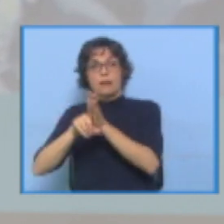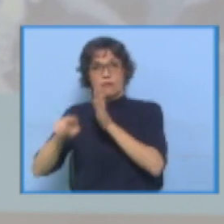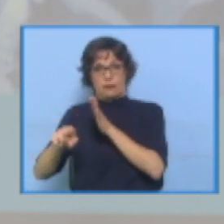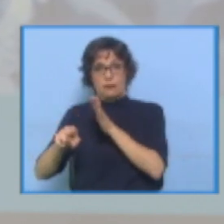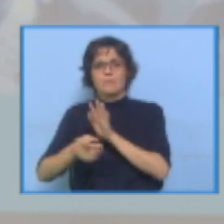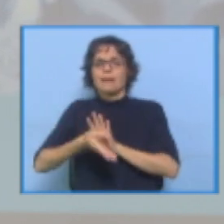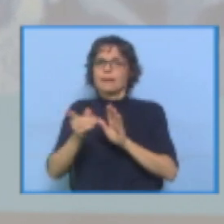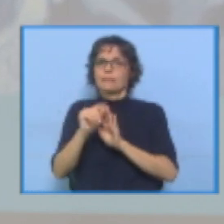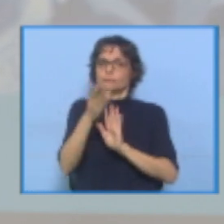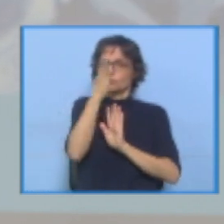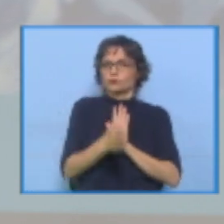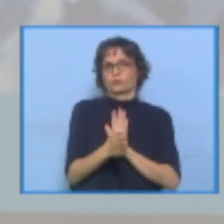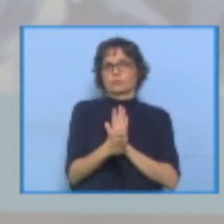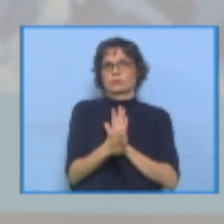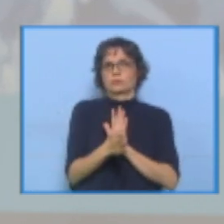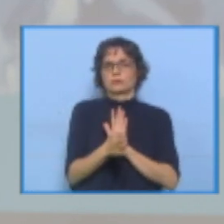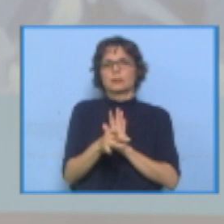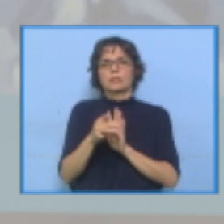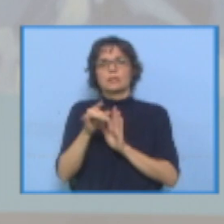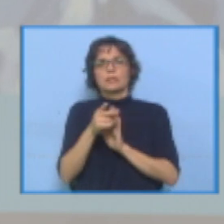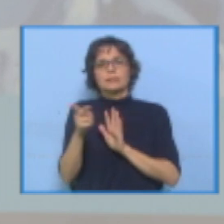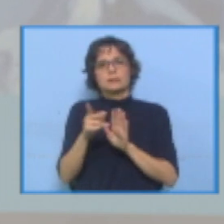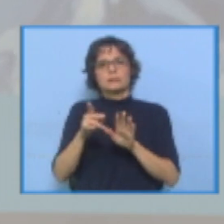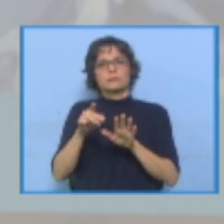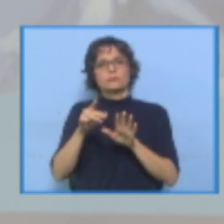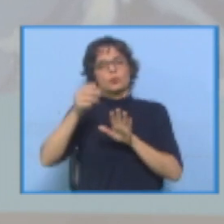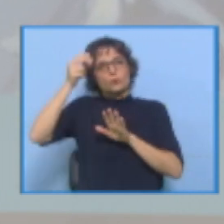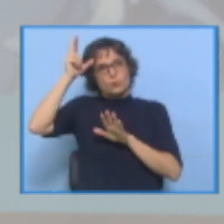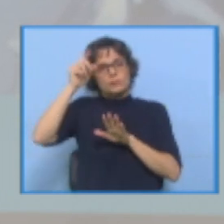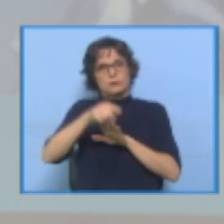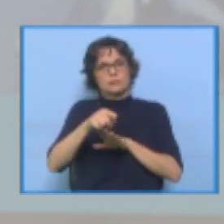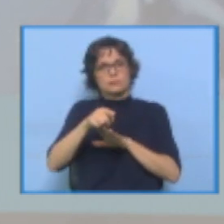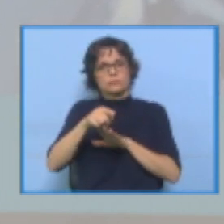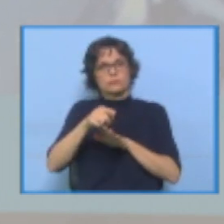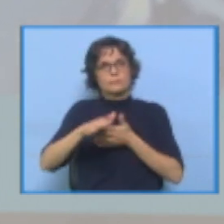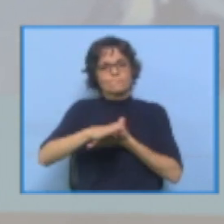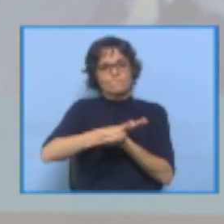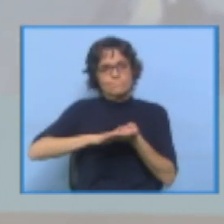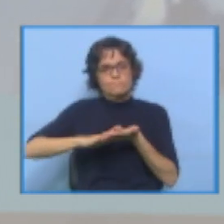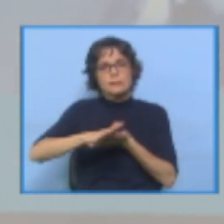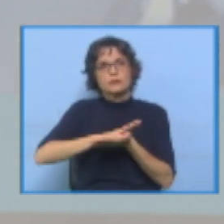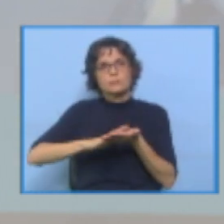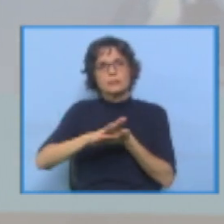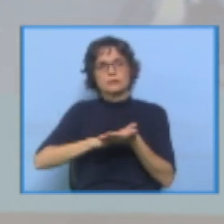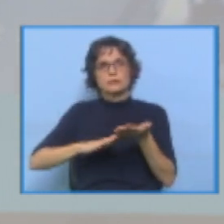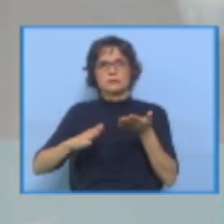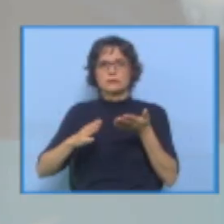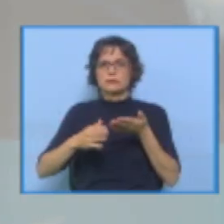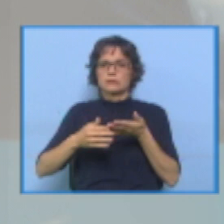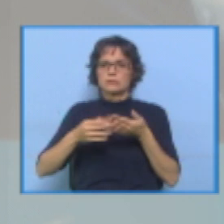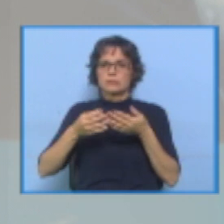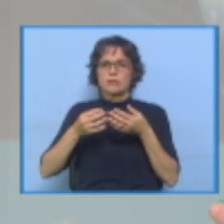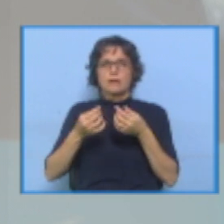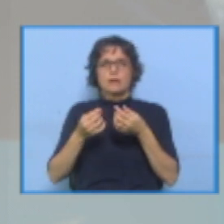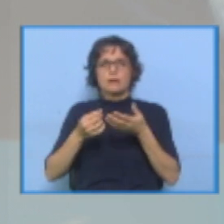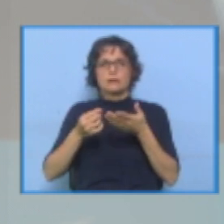um conceito anterior que é exatamente esse conceito de bem geral, de bem comum, algo que está